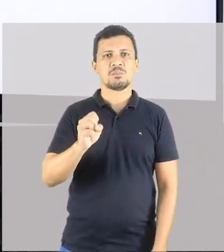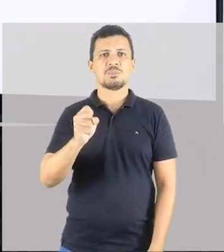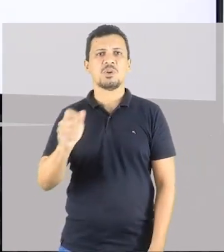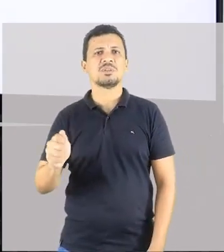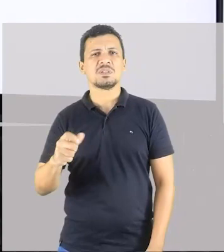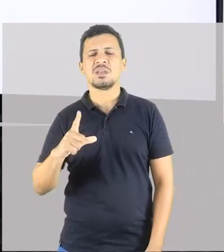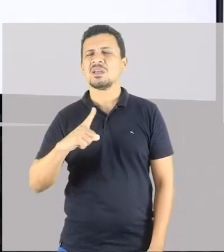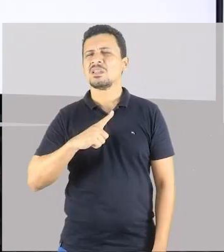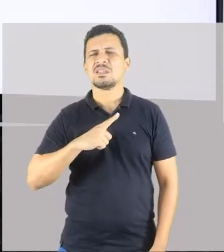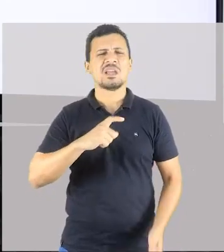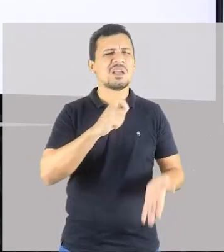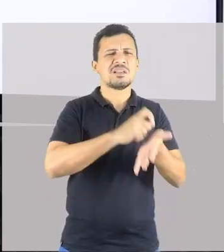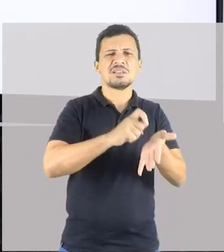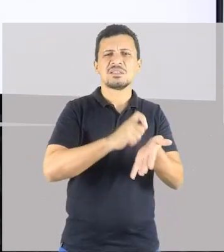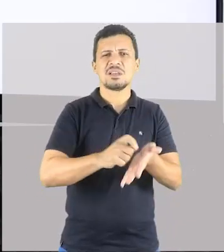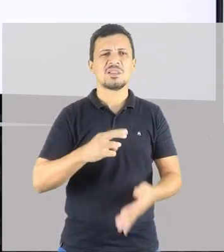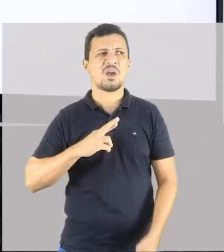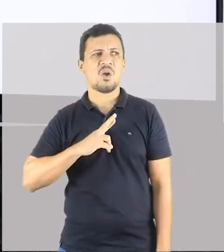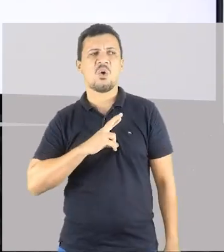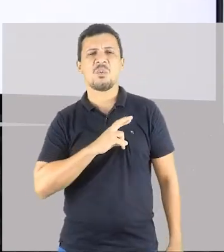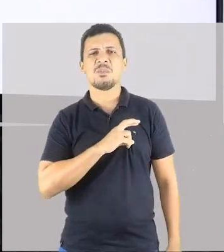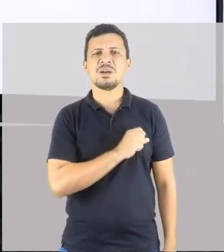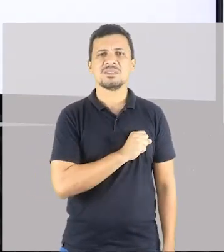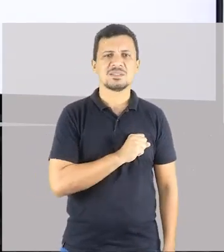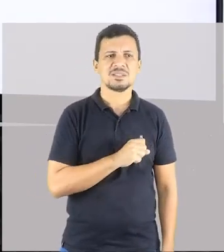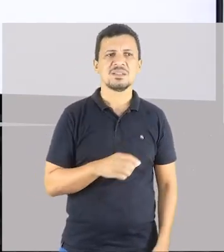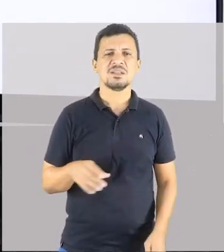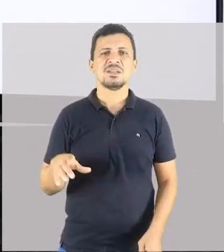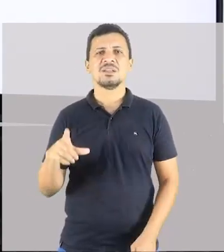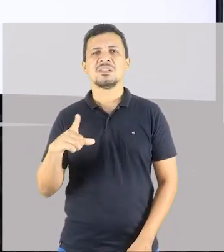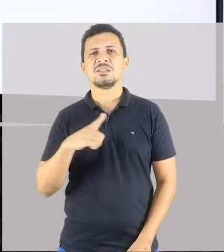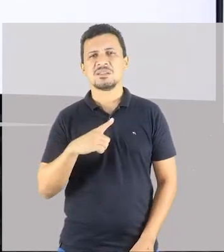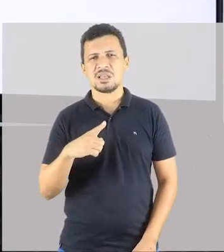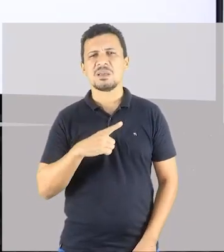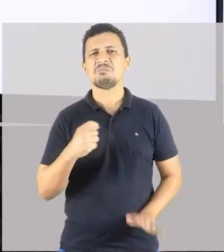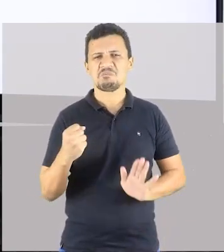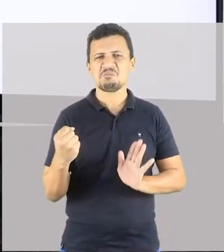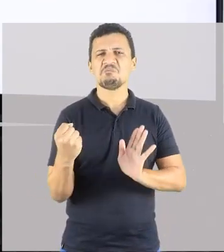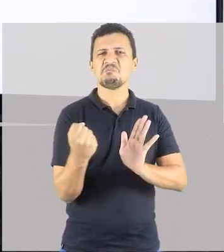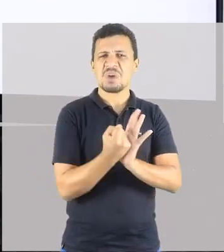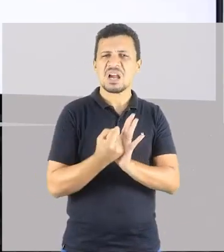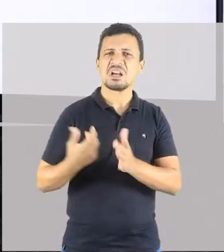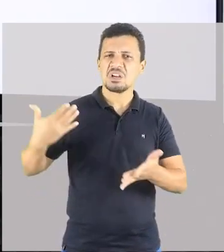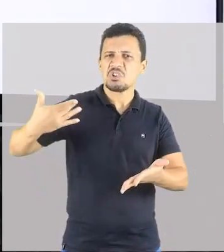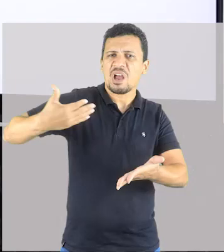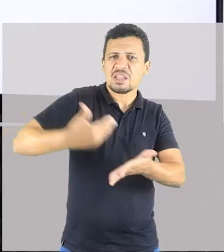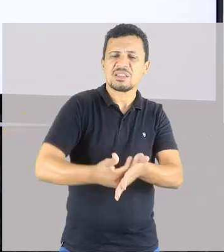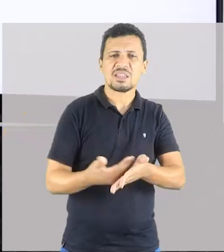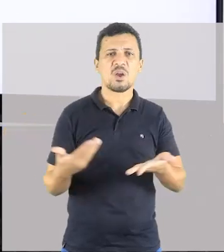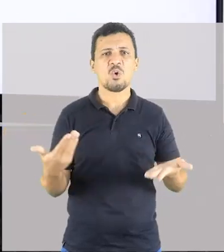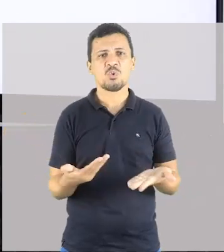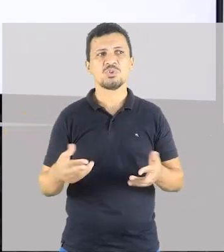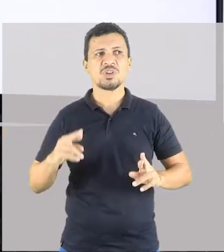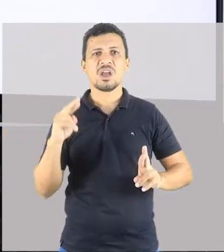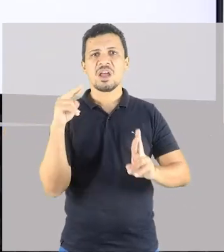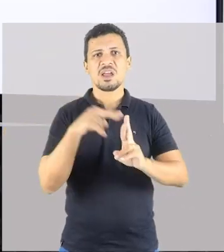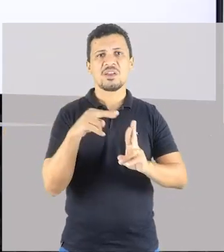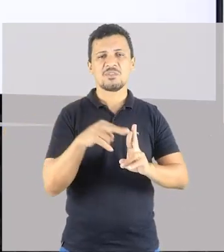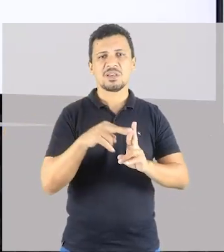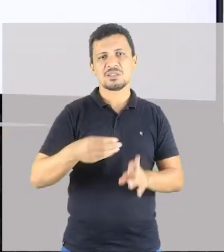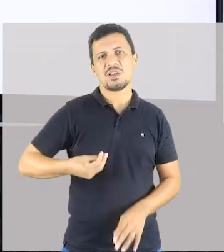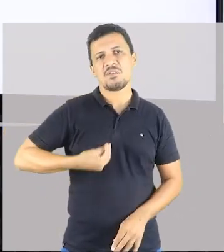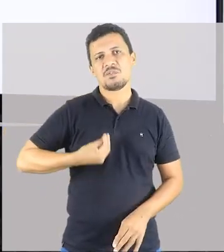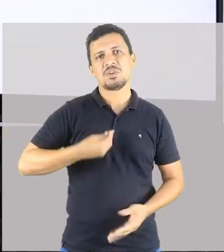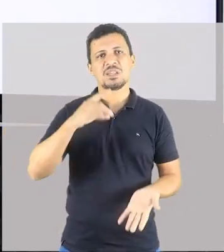muitos romances escritos nessa fase, romances que são marcantes até hoje, né? Como referências da nossa